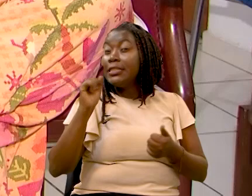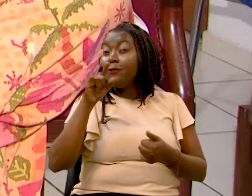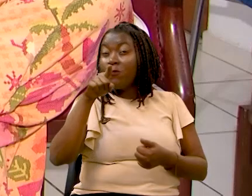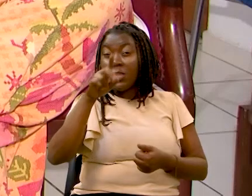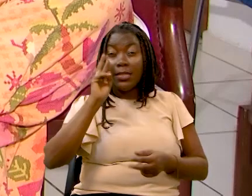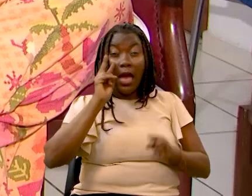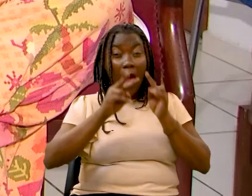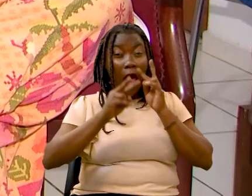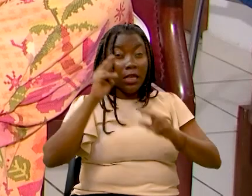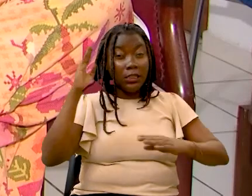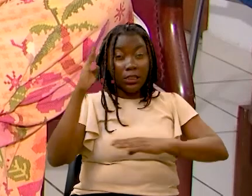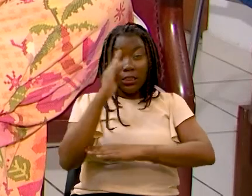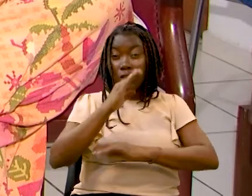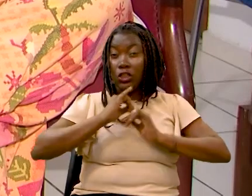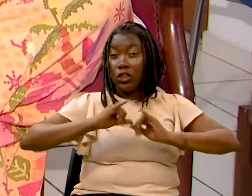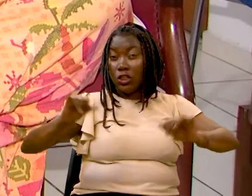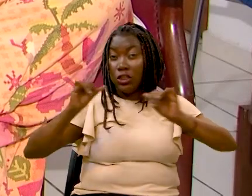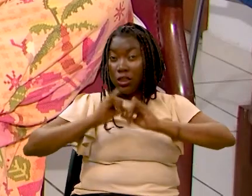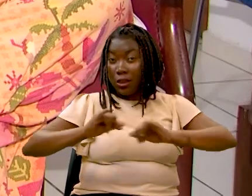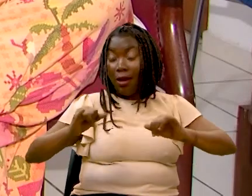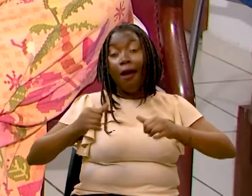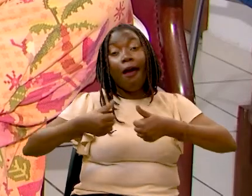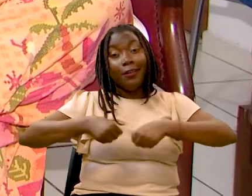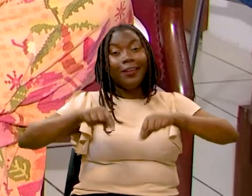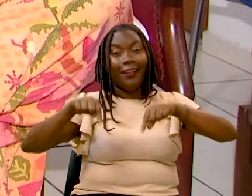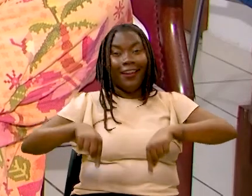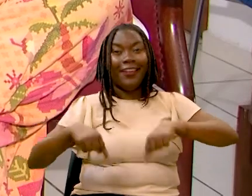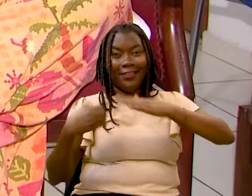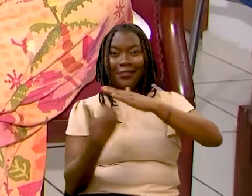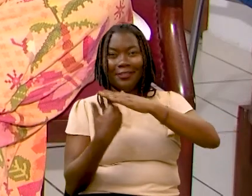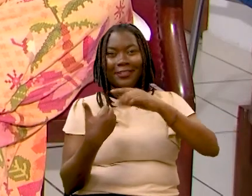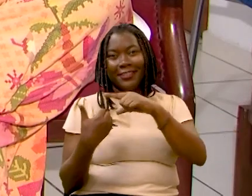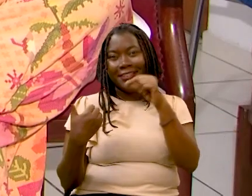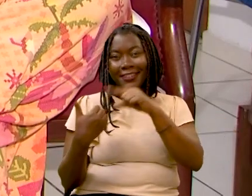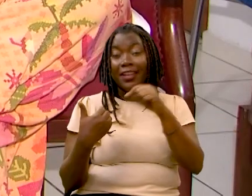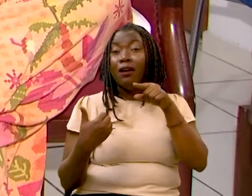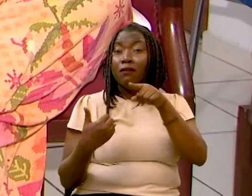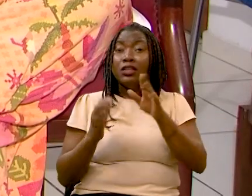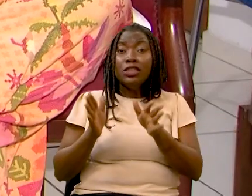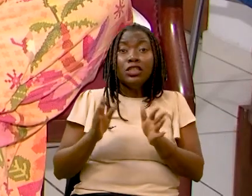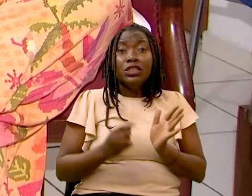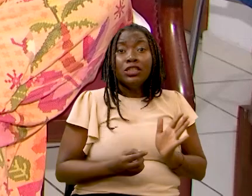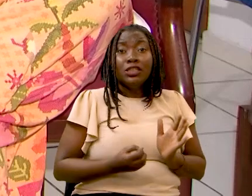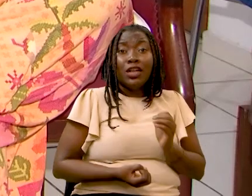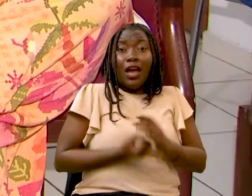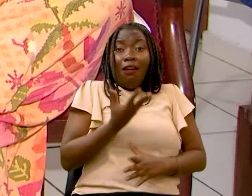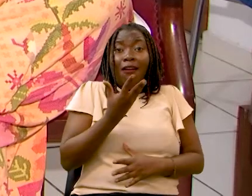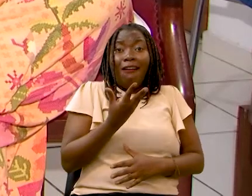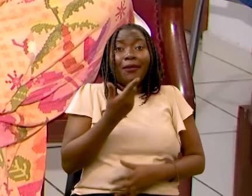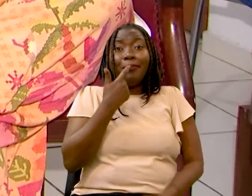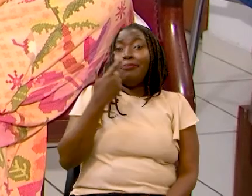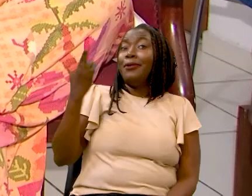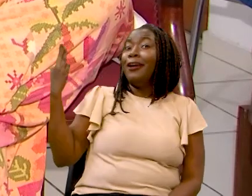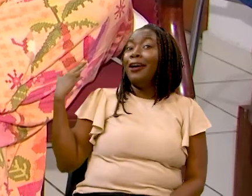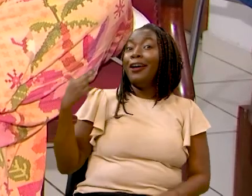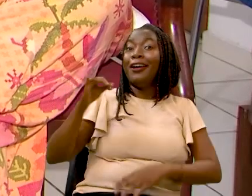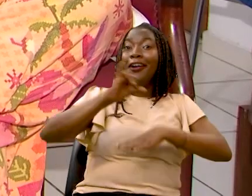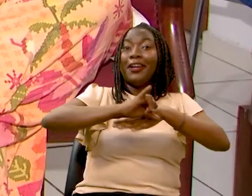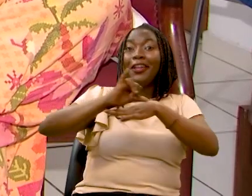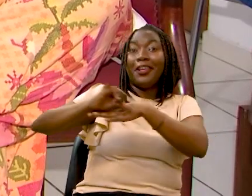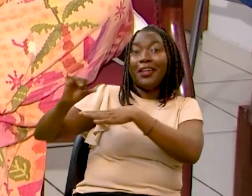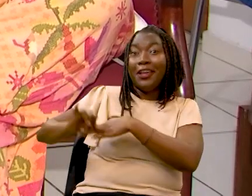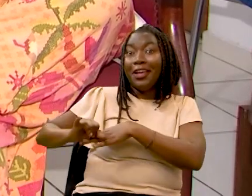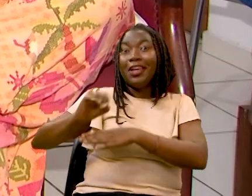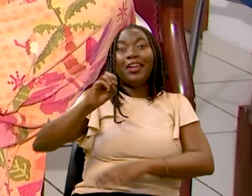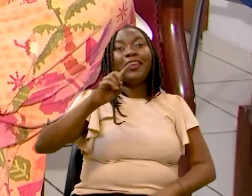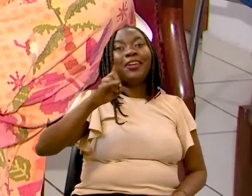conhecer. E também tem uma coisa, se você assiste o Câmara Notícia, a gente está aqui no Ser Empreendedor, mas você também já apareceu numa recente exposição